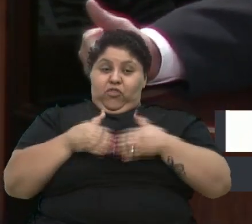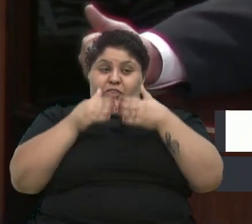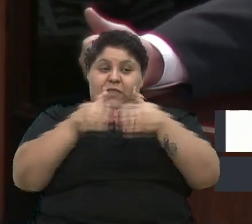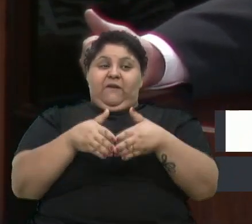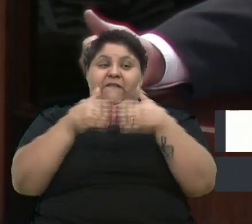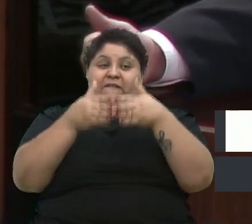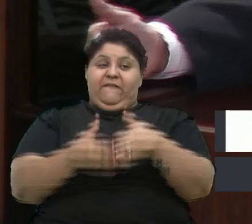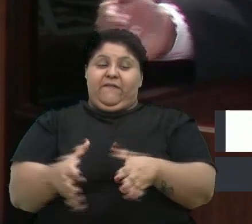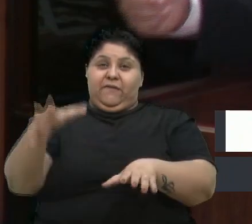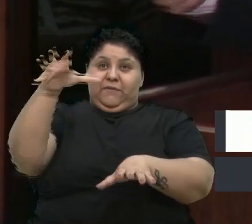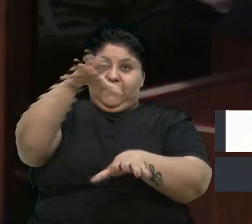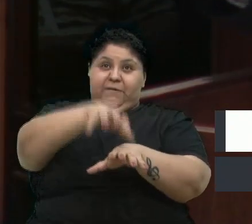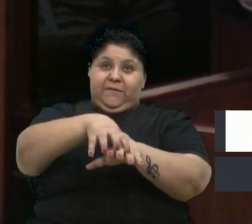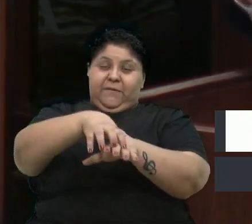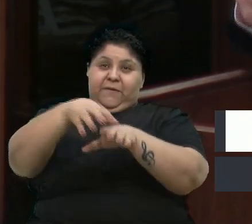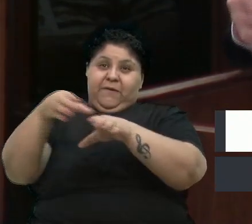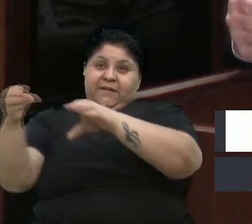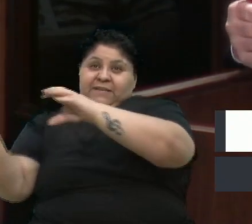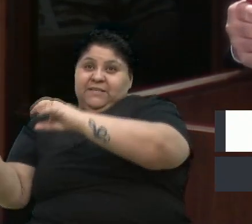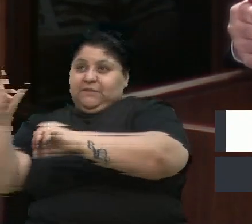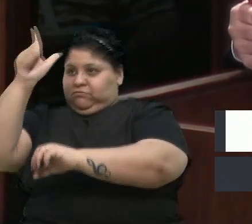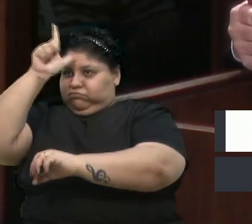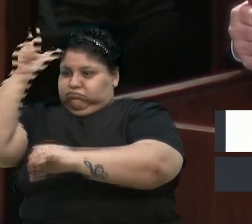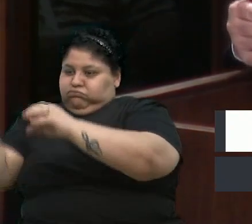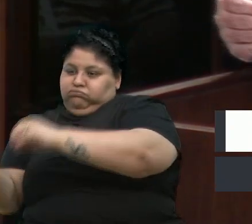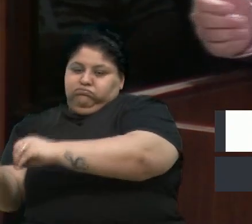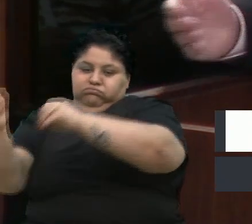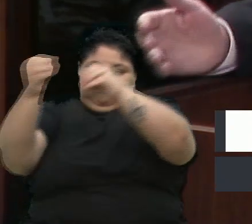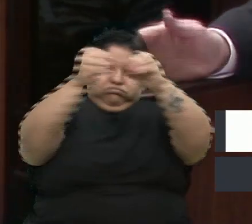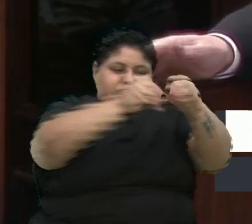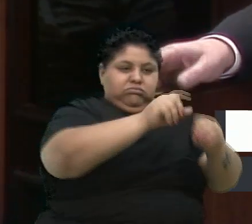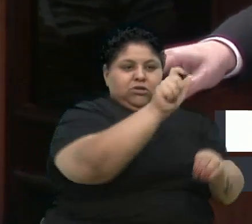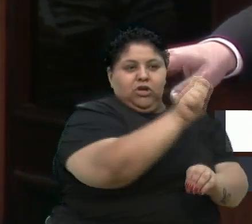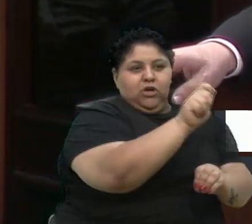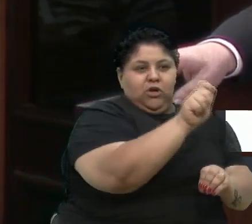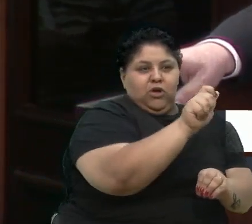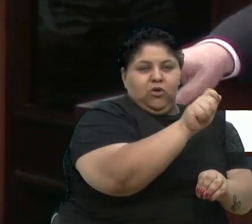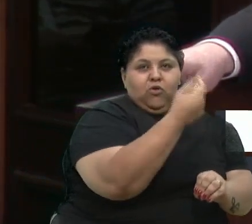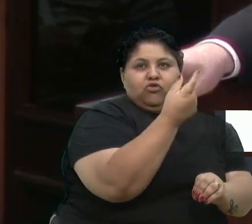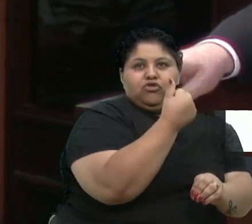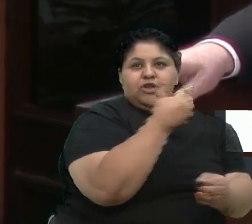sair da Alemanha até chegar na Argentina, o dinheiro perdeu valor.